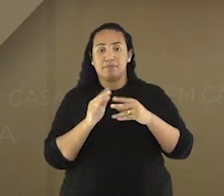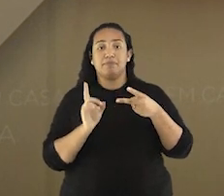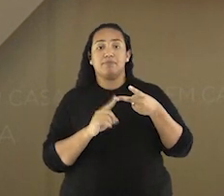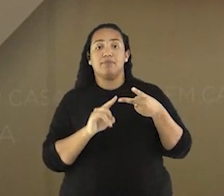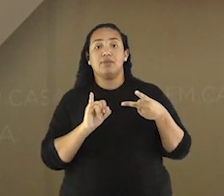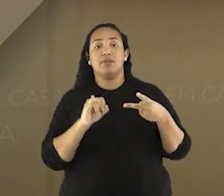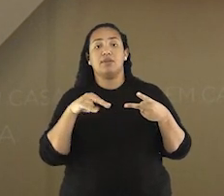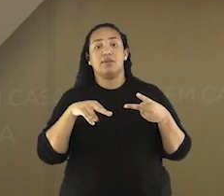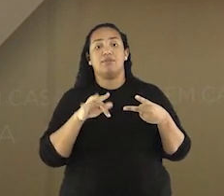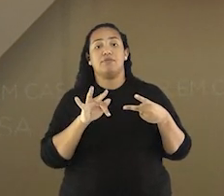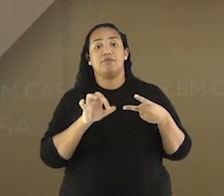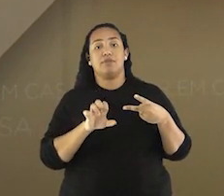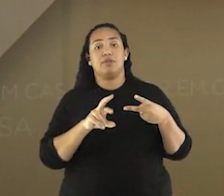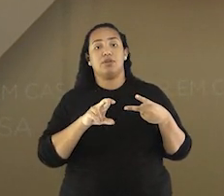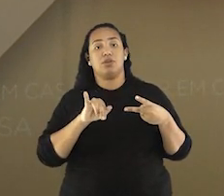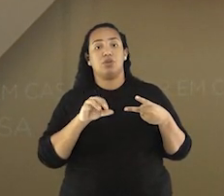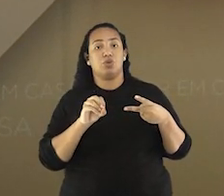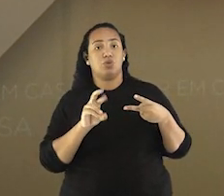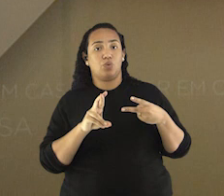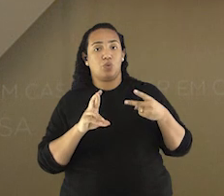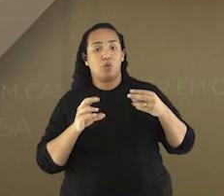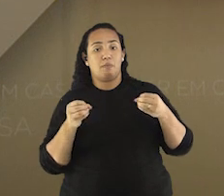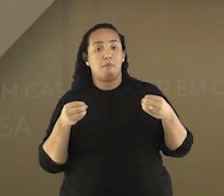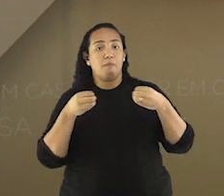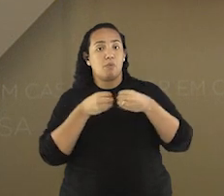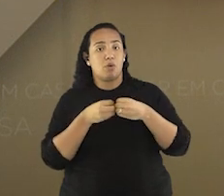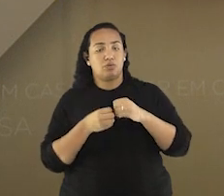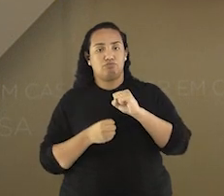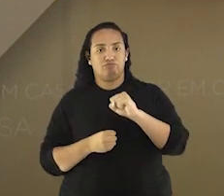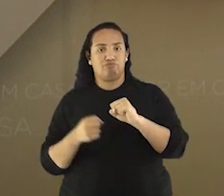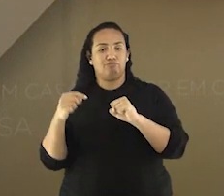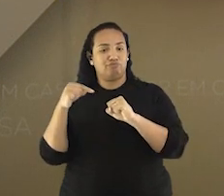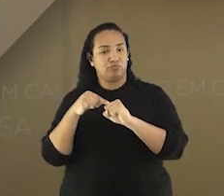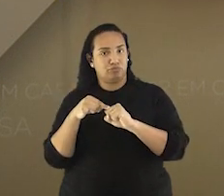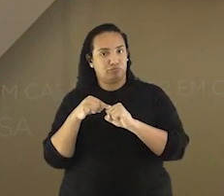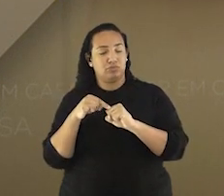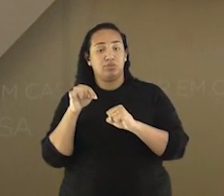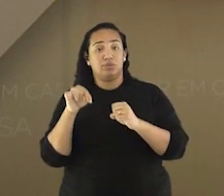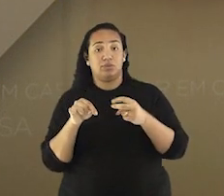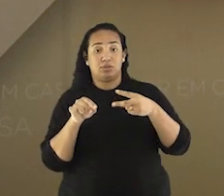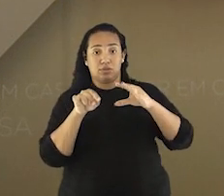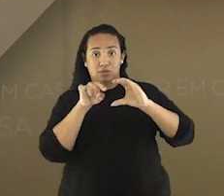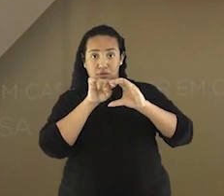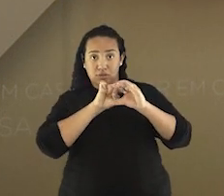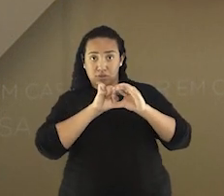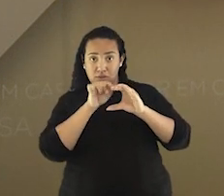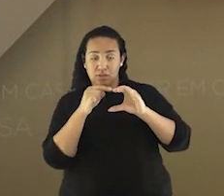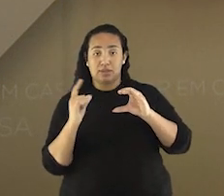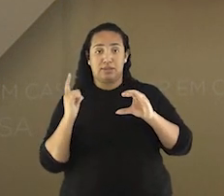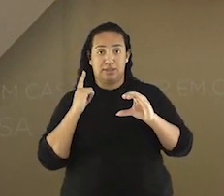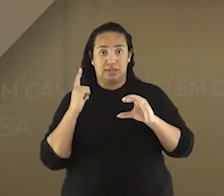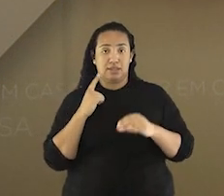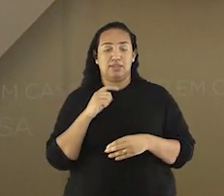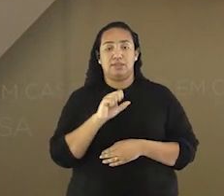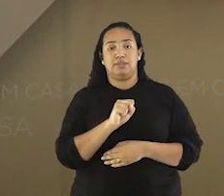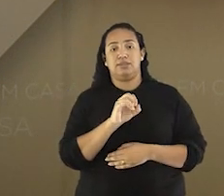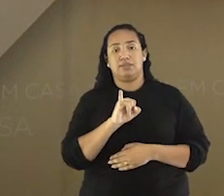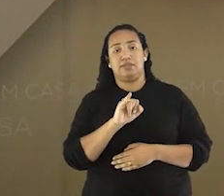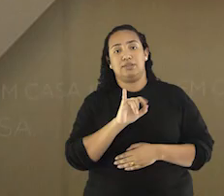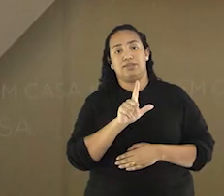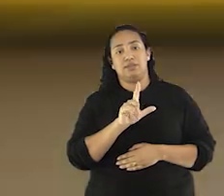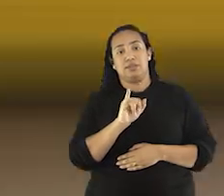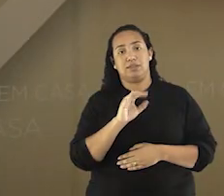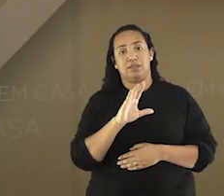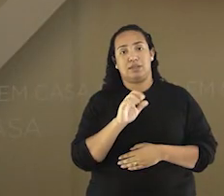mais próximo ao núcleo. E a sua composição é predominantemente formado por silicato de ferro e de